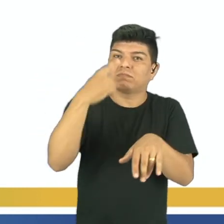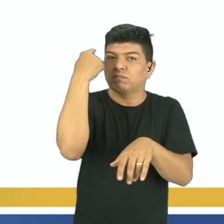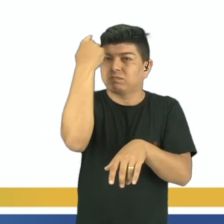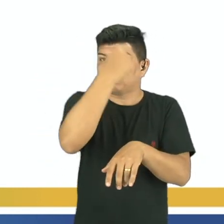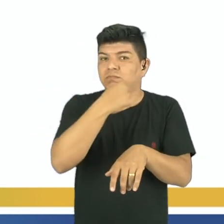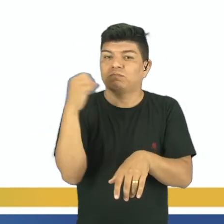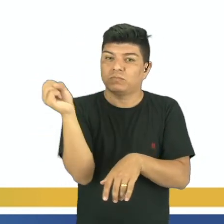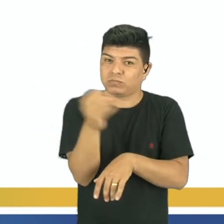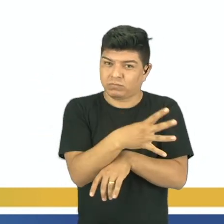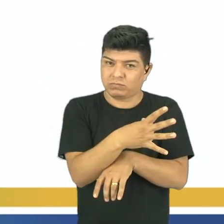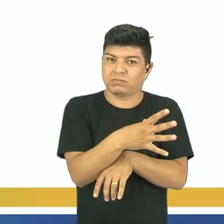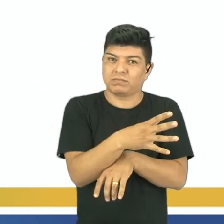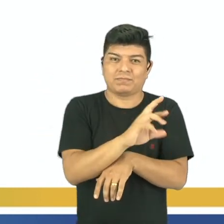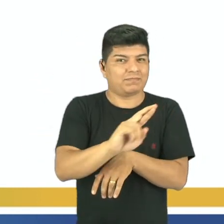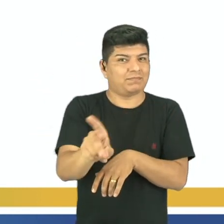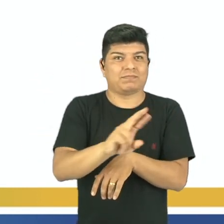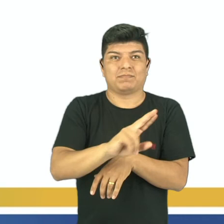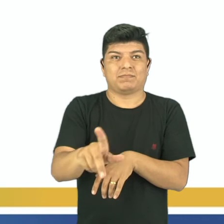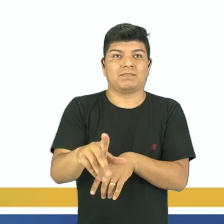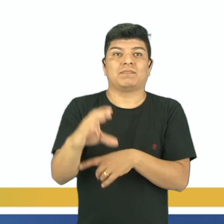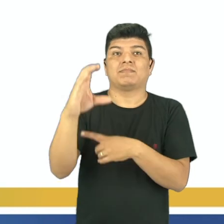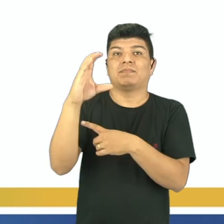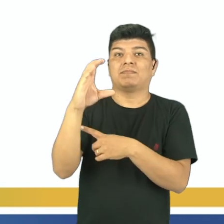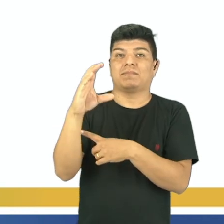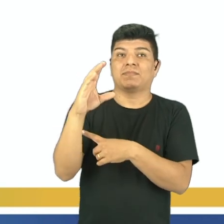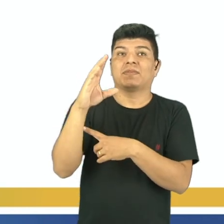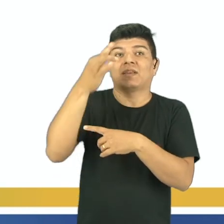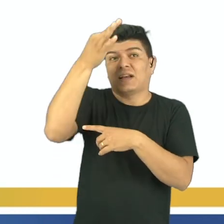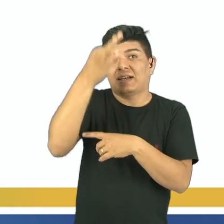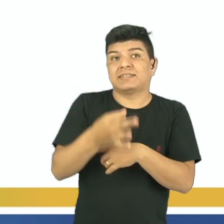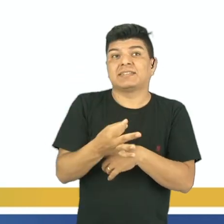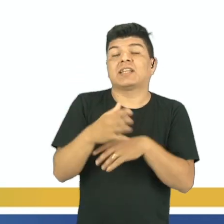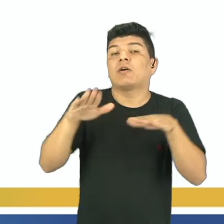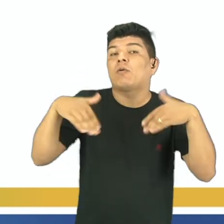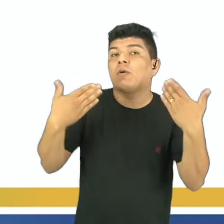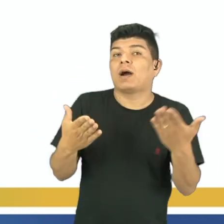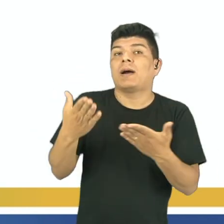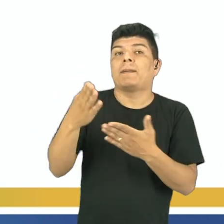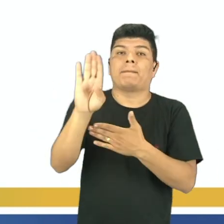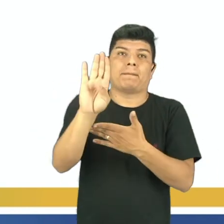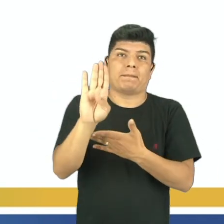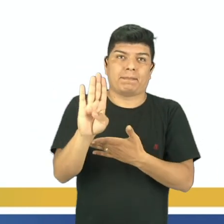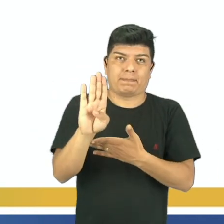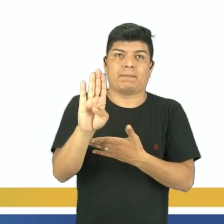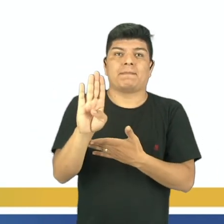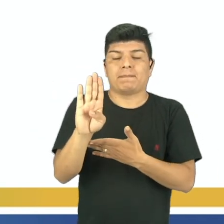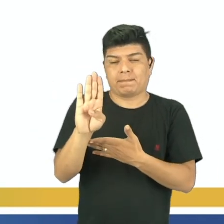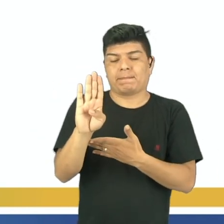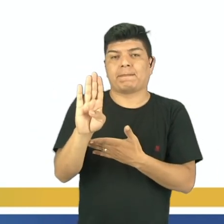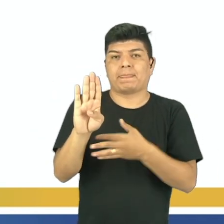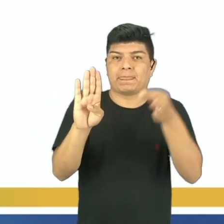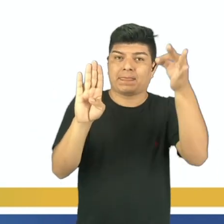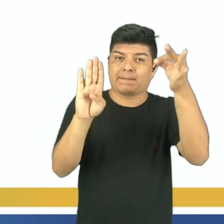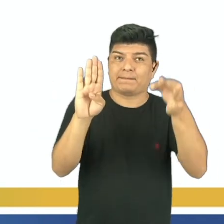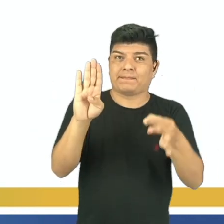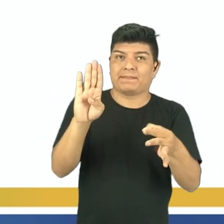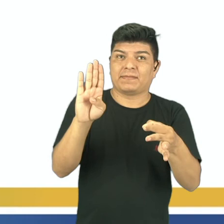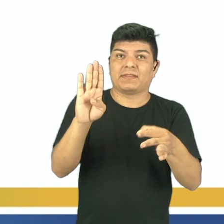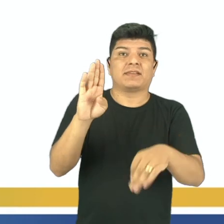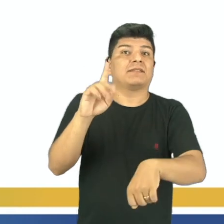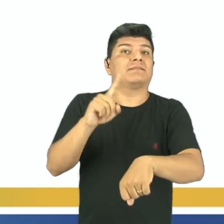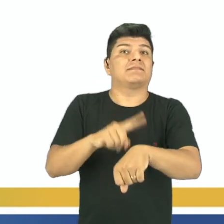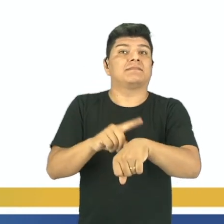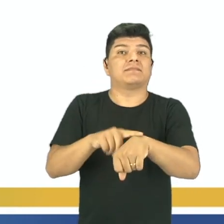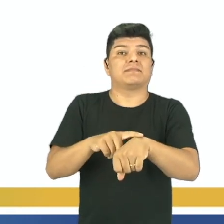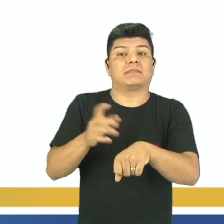no Brasil. Também não era isso. Então, a alternativa correta vai ser a alternativa B. E como a gente falou, esse período foi um período em que